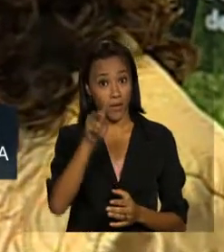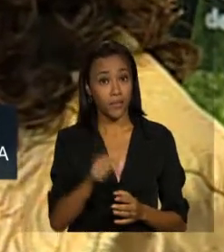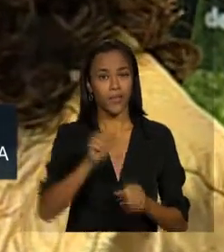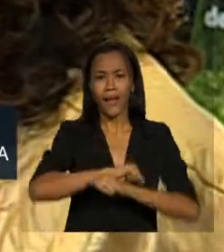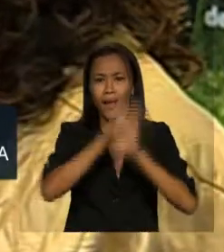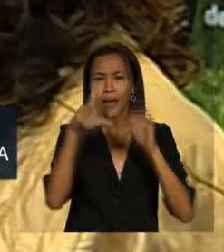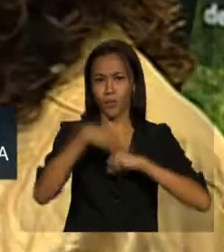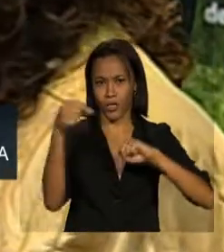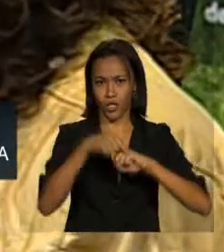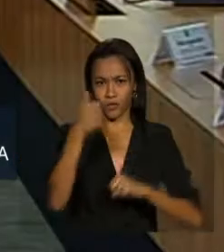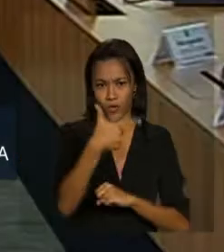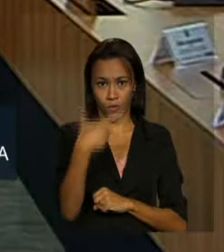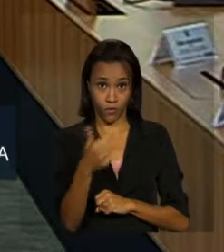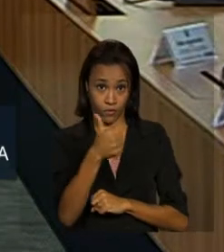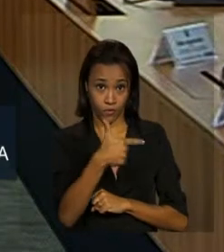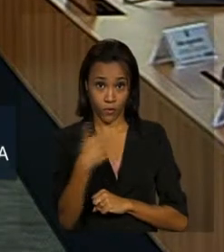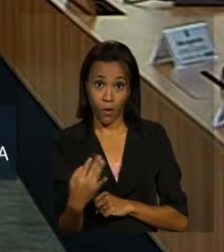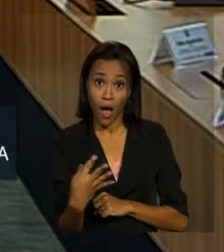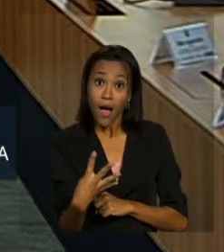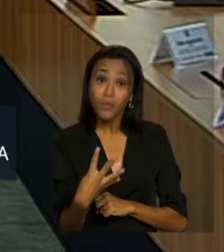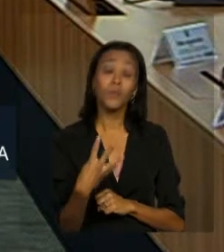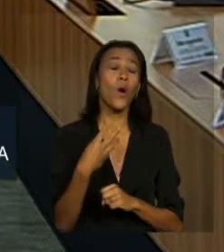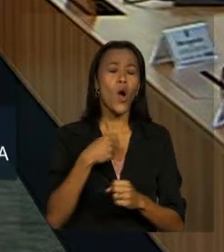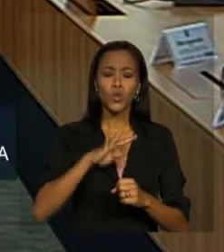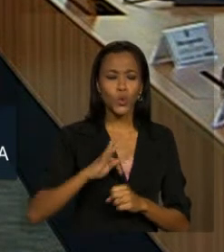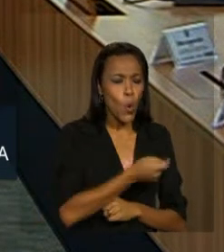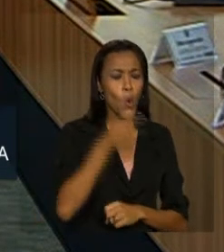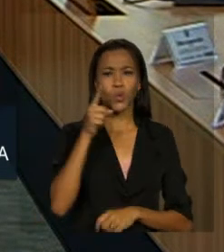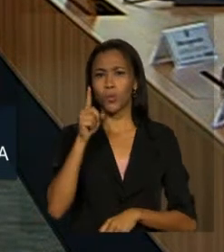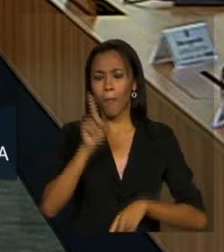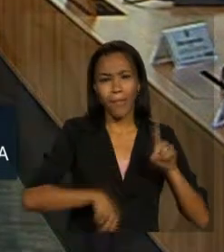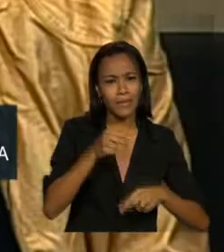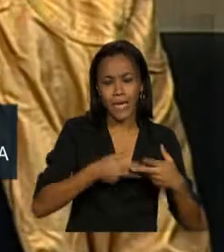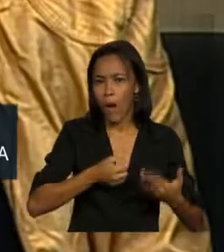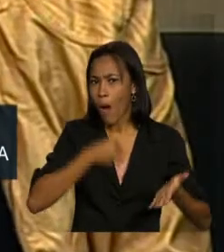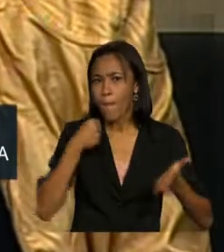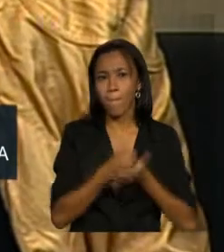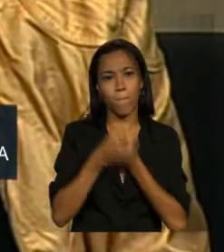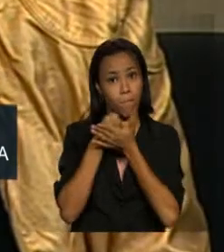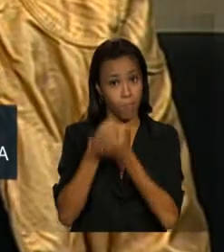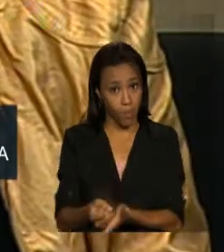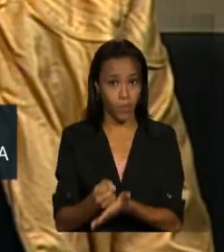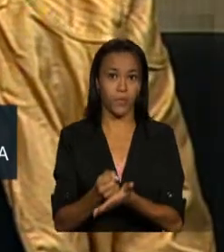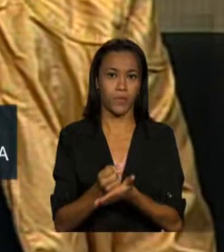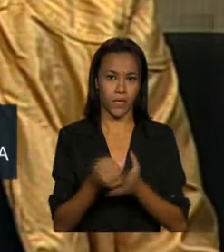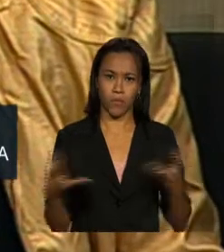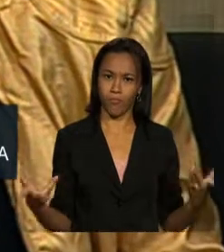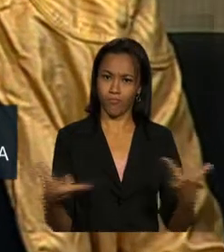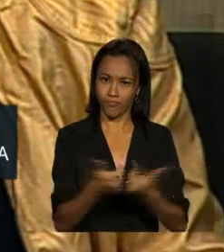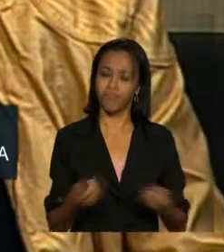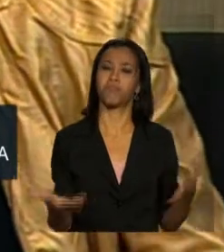artigo 24, a medida de apoio necessária para o atingimento da meta de inclusão plena. Então,